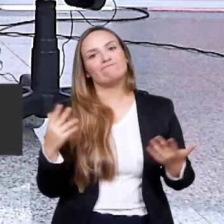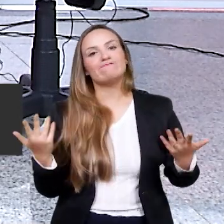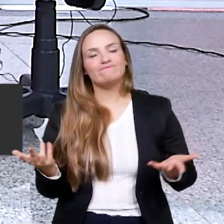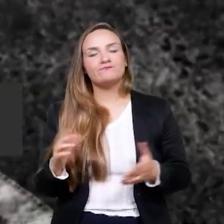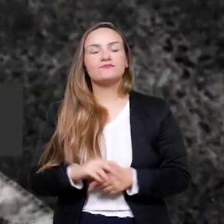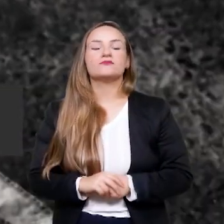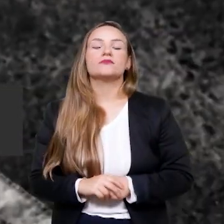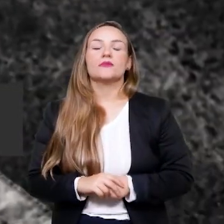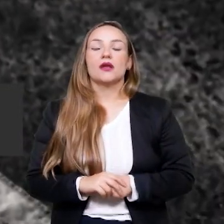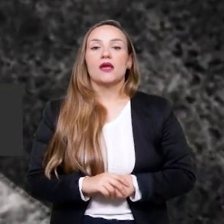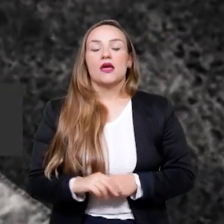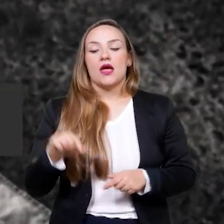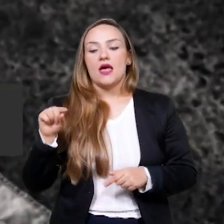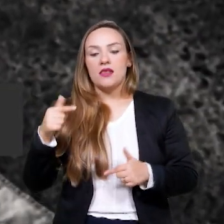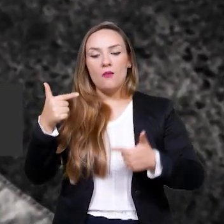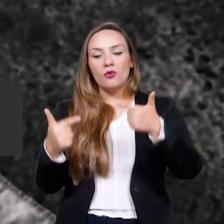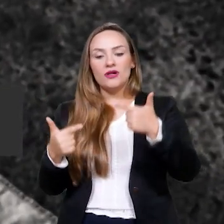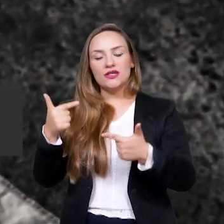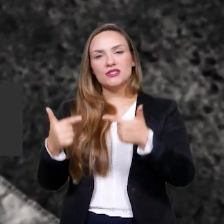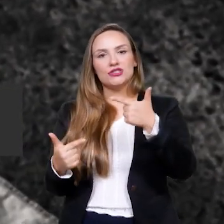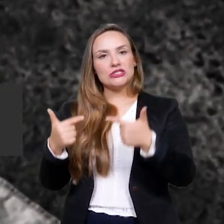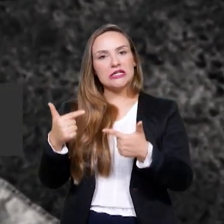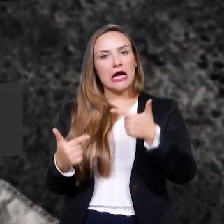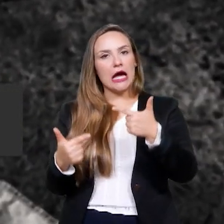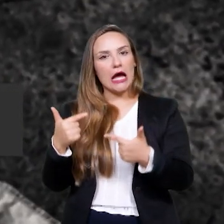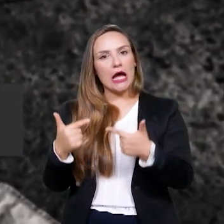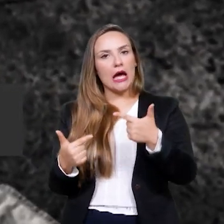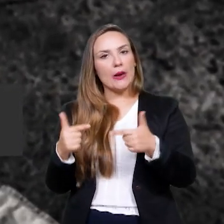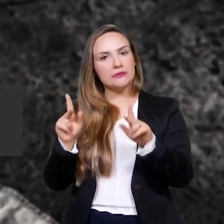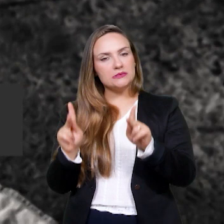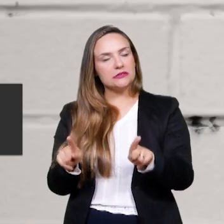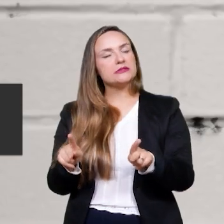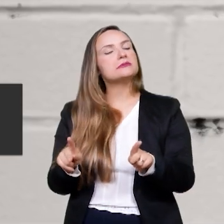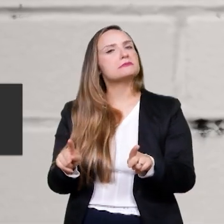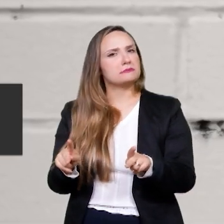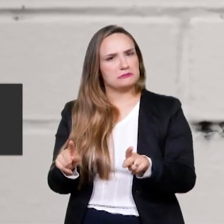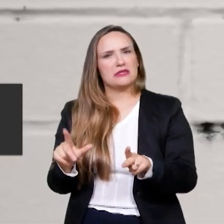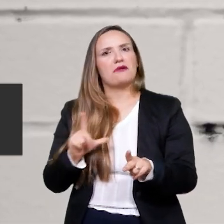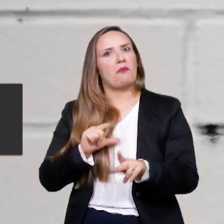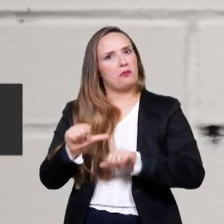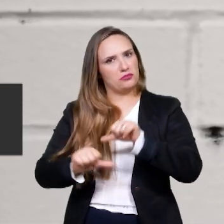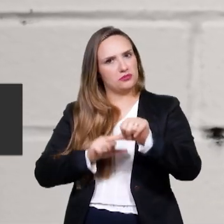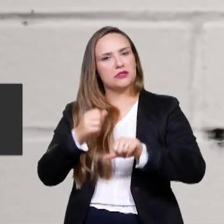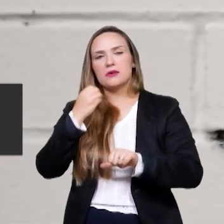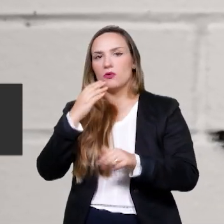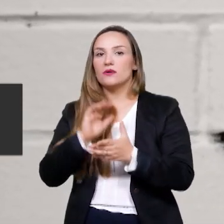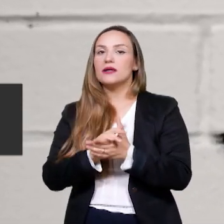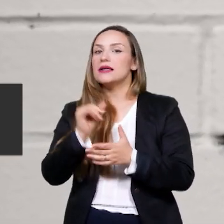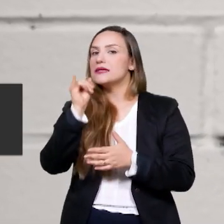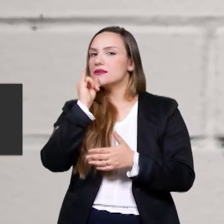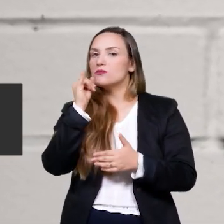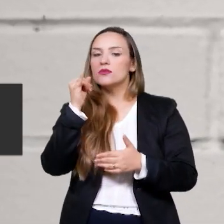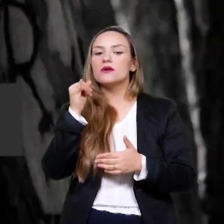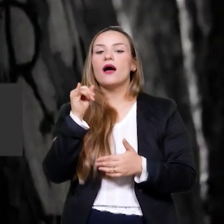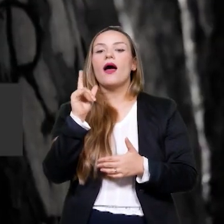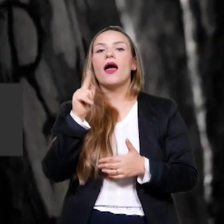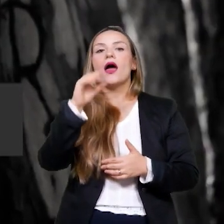de novembro. E essas políticas, elas trouxeram transformações do ponto de vista concreto. Por exemplo, a política de